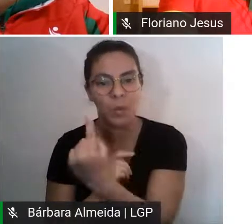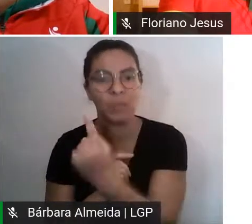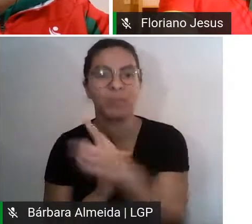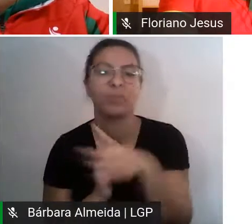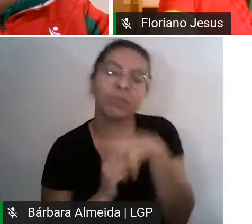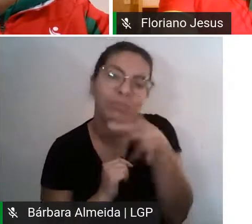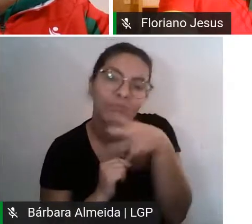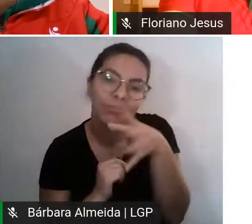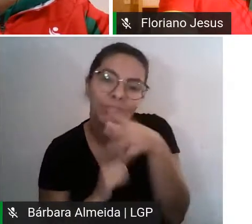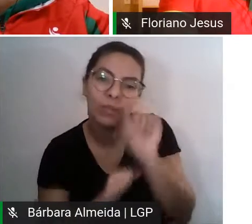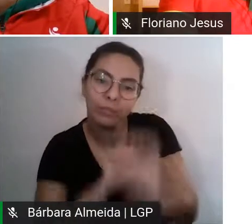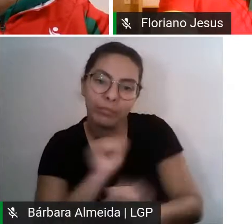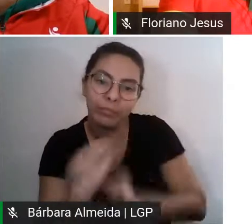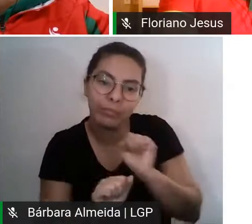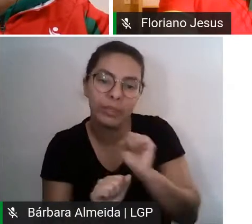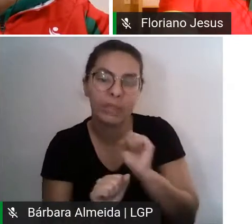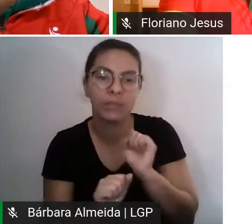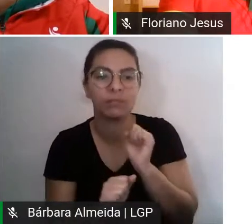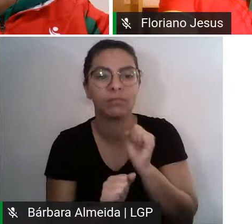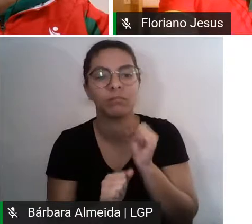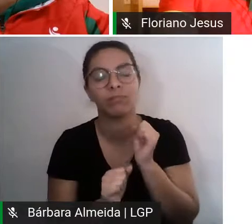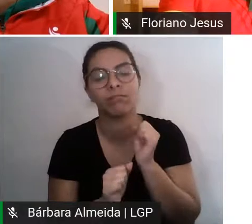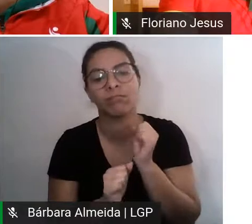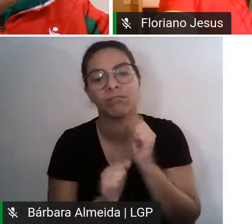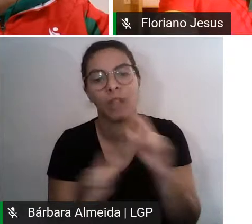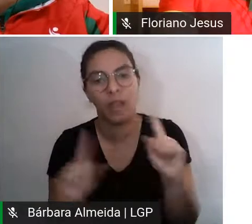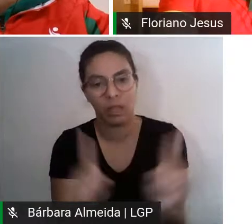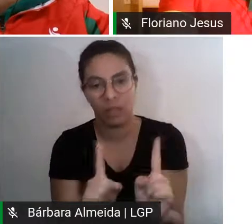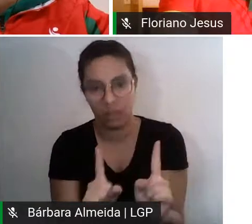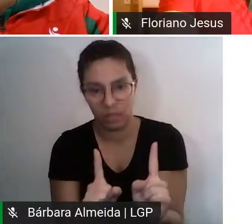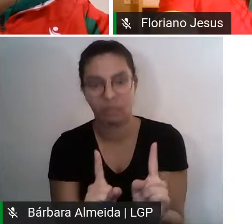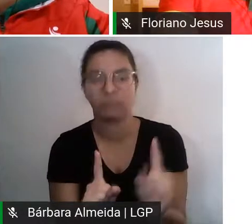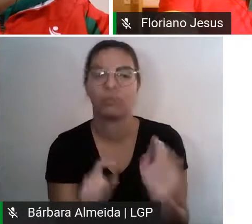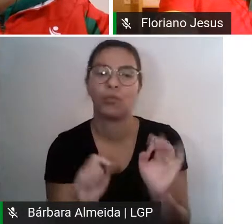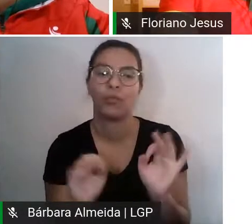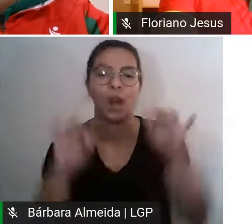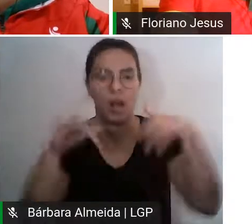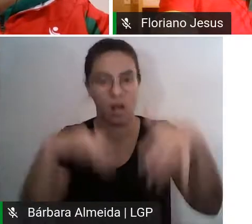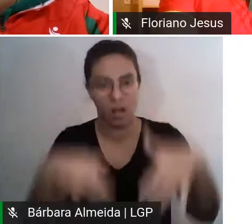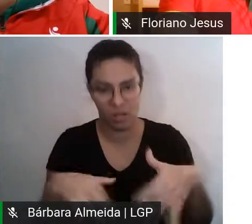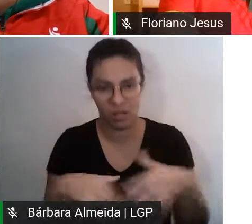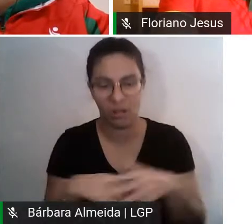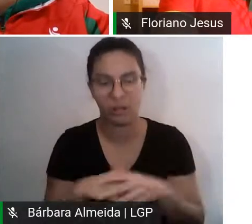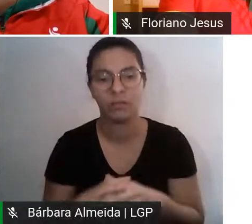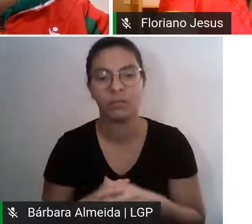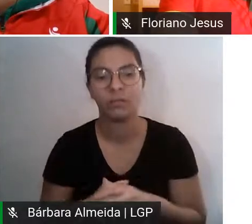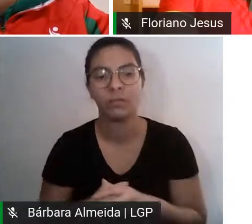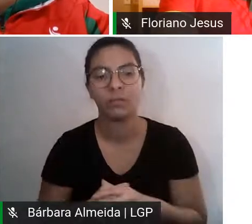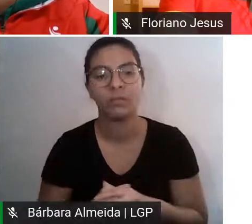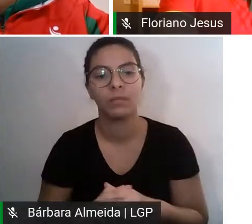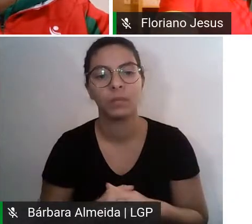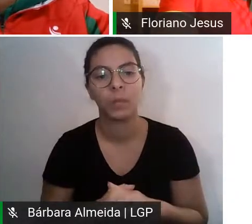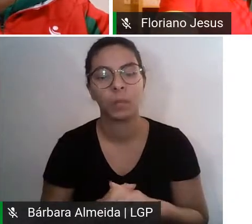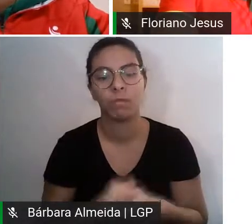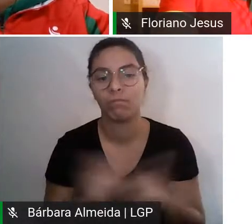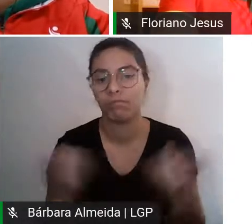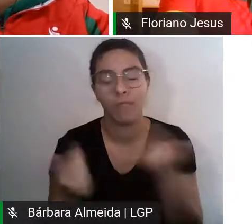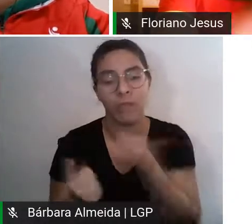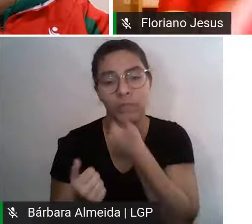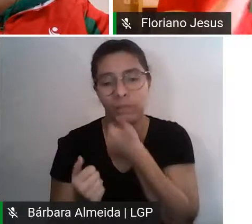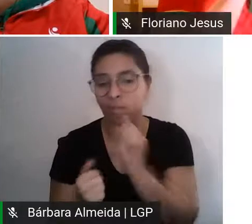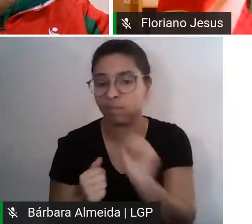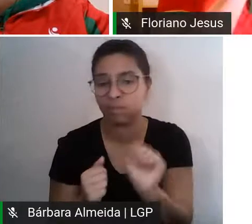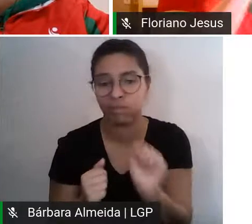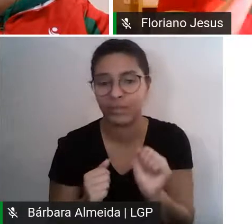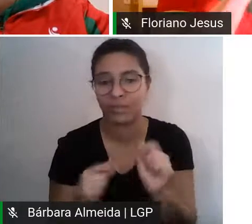uma curta mensagem final sobre aquilo que entenderem nesta grande